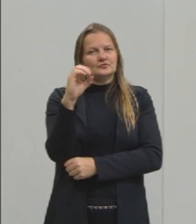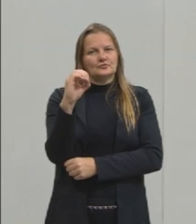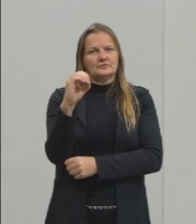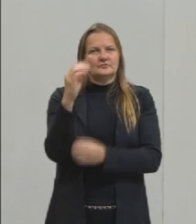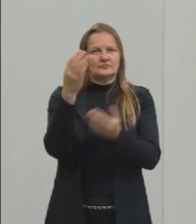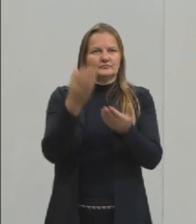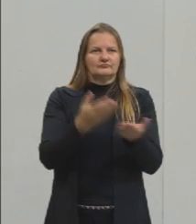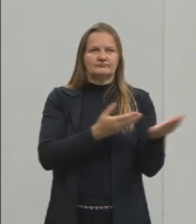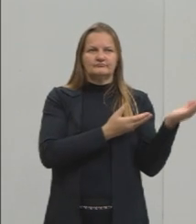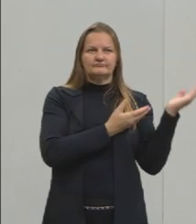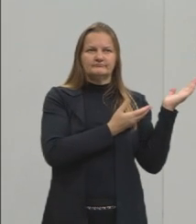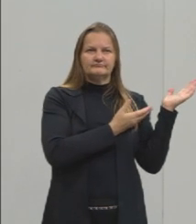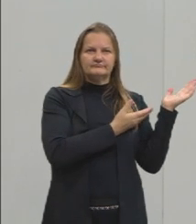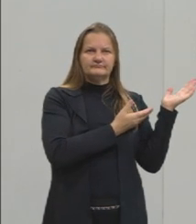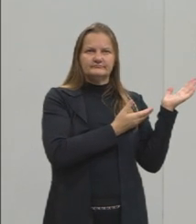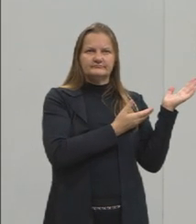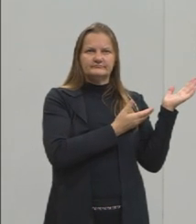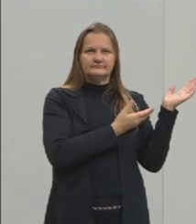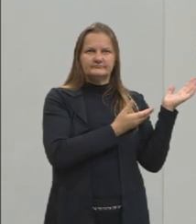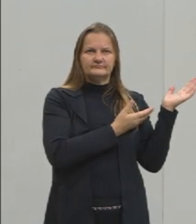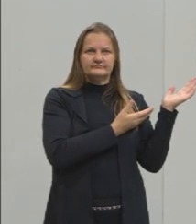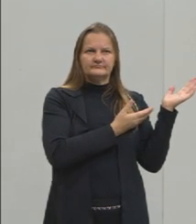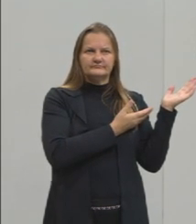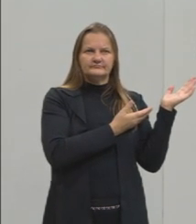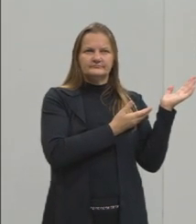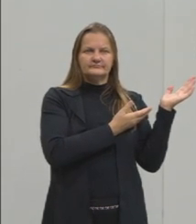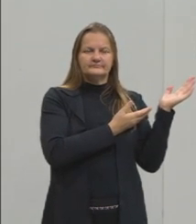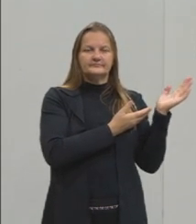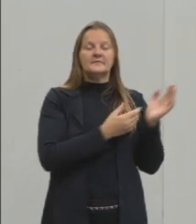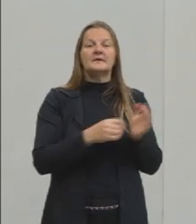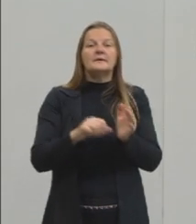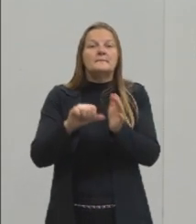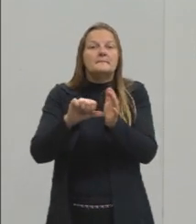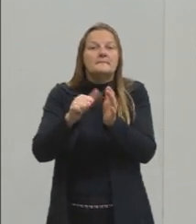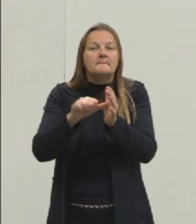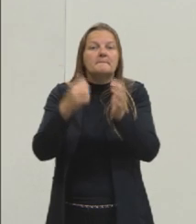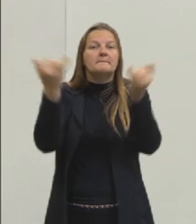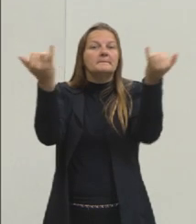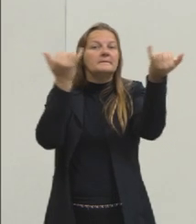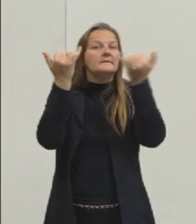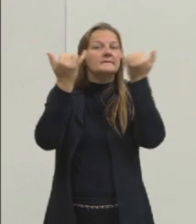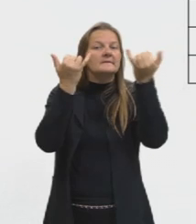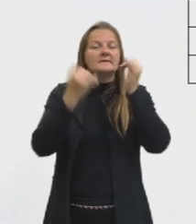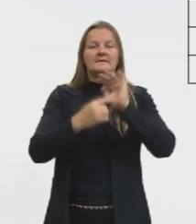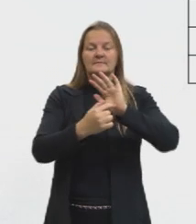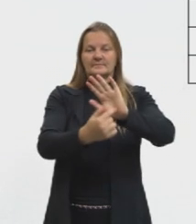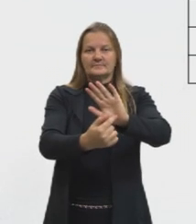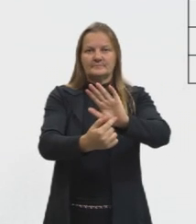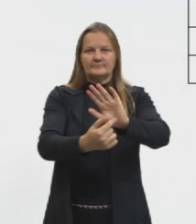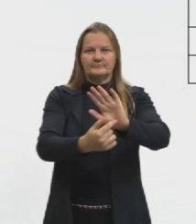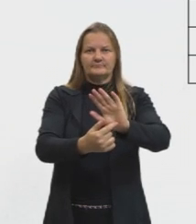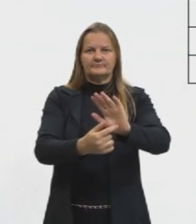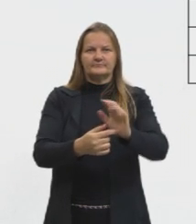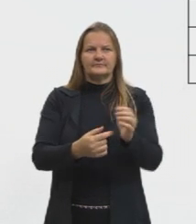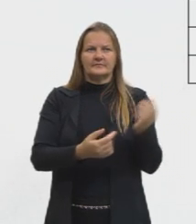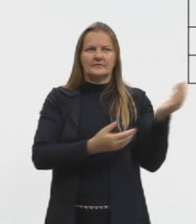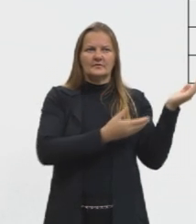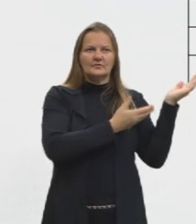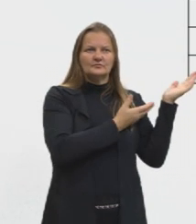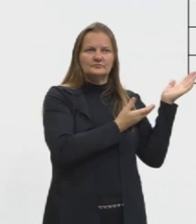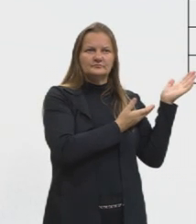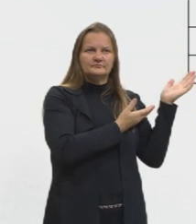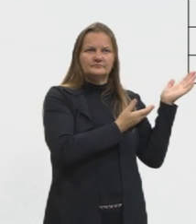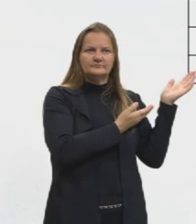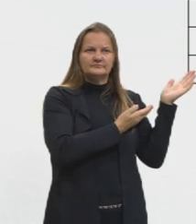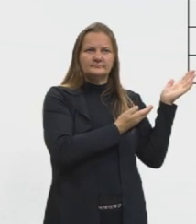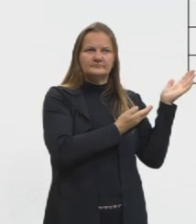nós temos 250 bom então a primeira coisa que anunciado nos mostra aí no enunciado EA